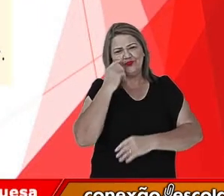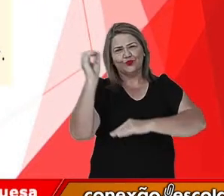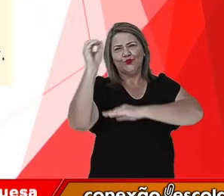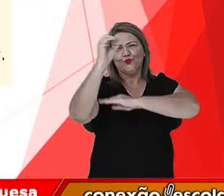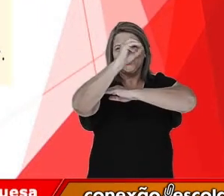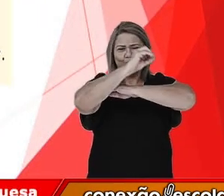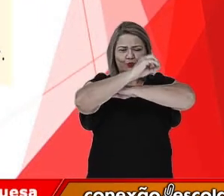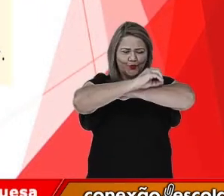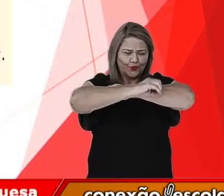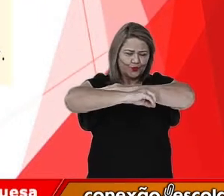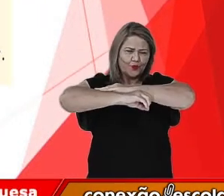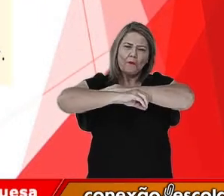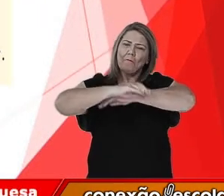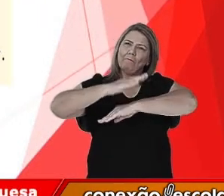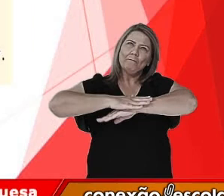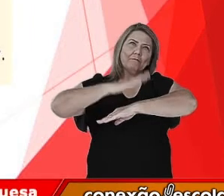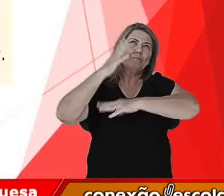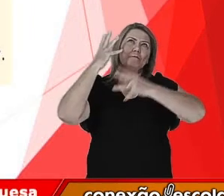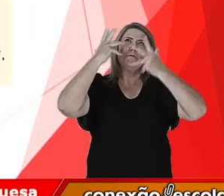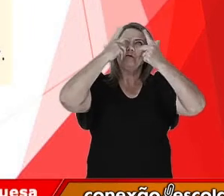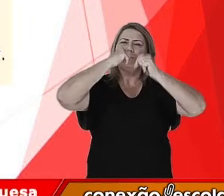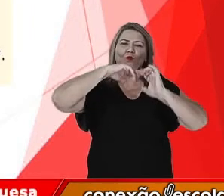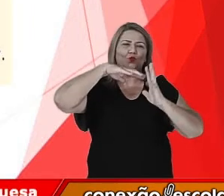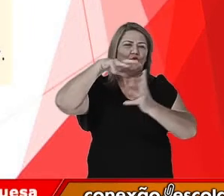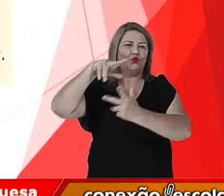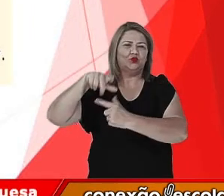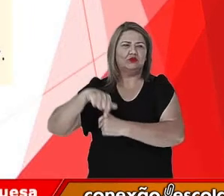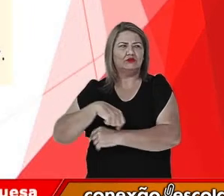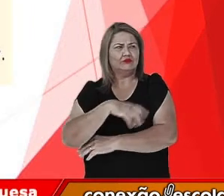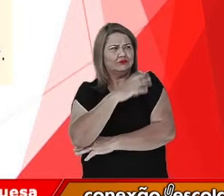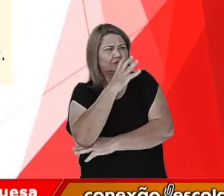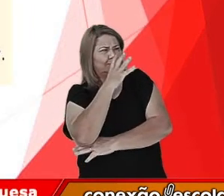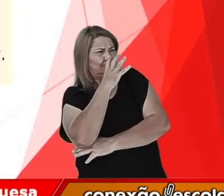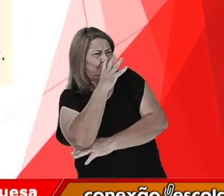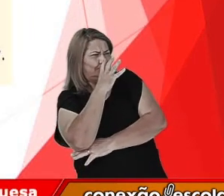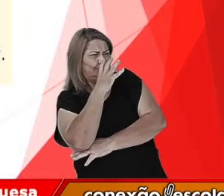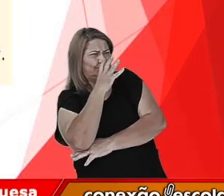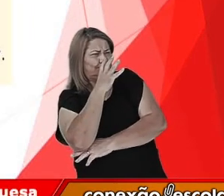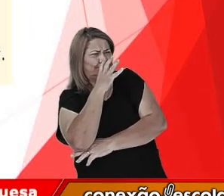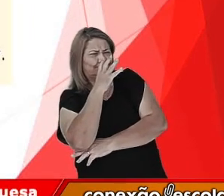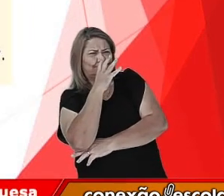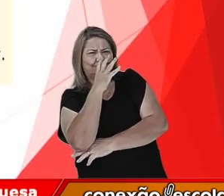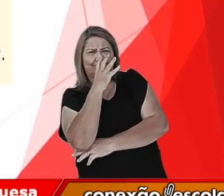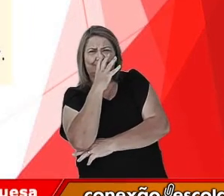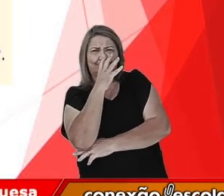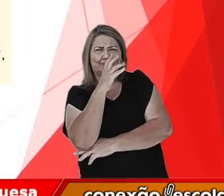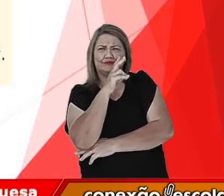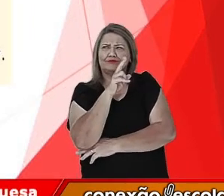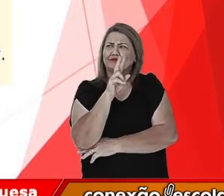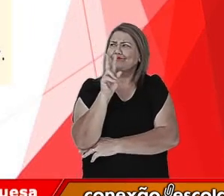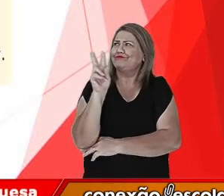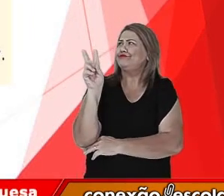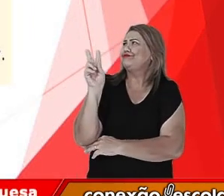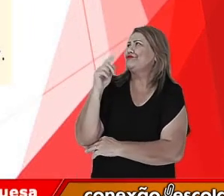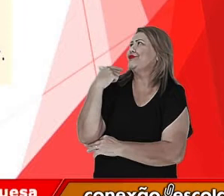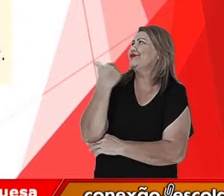mundo. Perplexa, ela encarou num instante e vergou a cabeça para trás numa